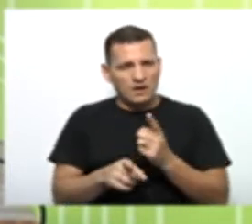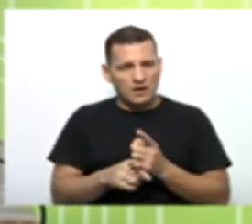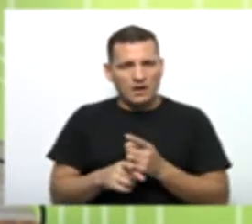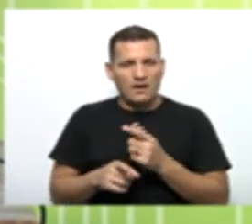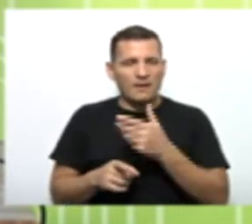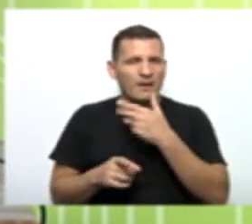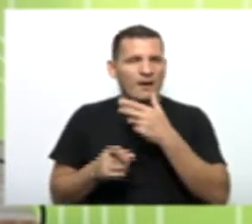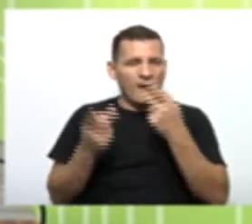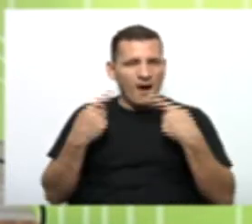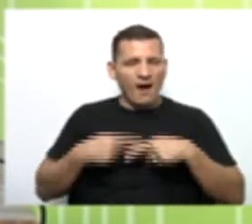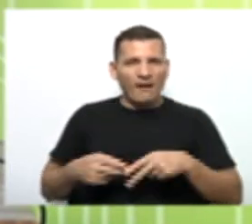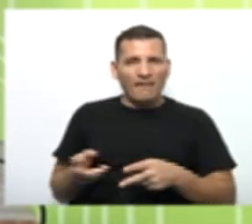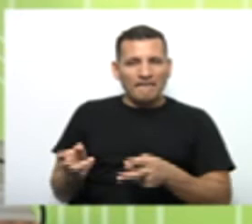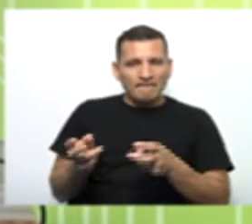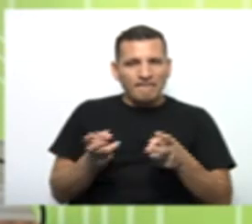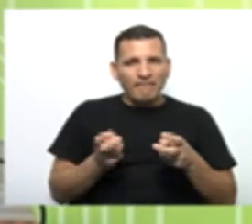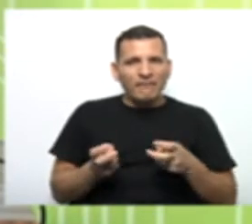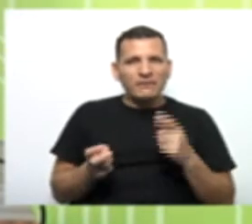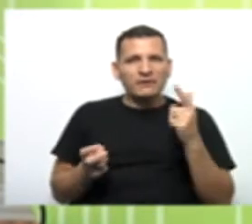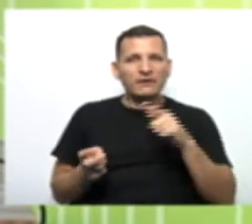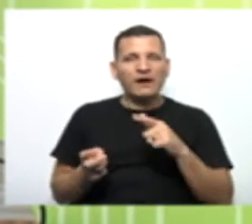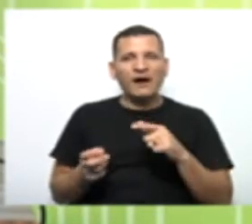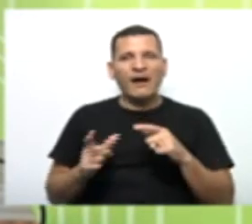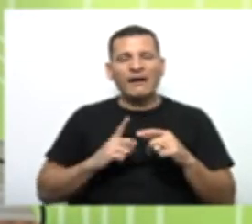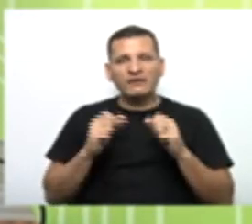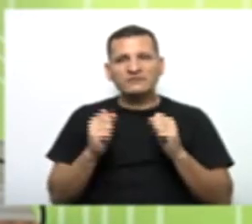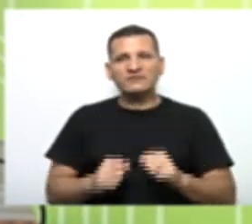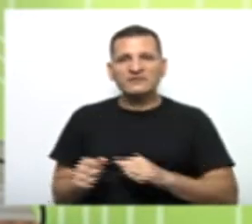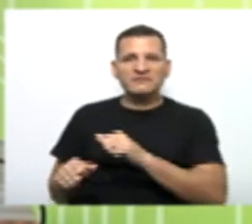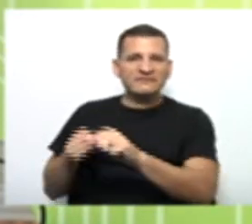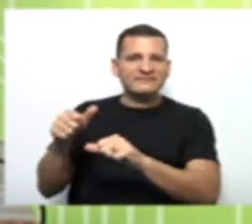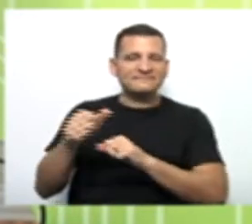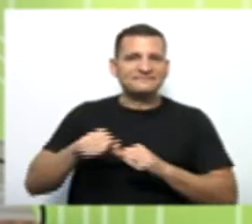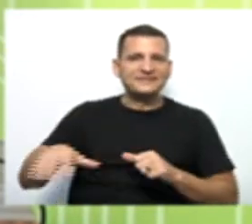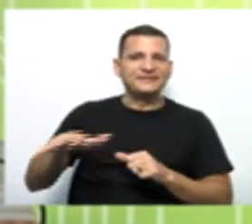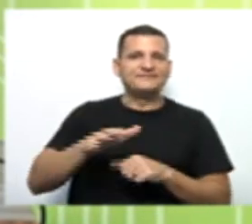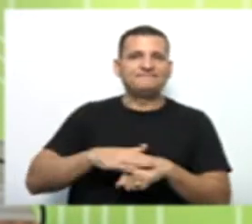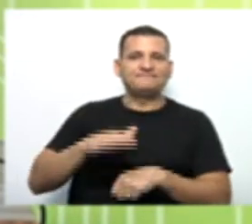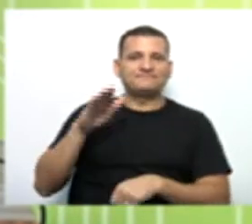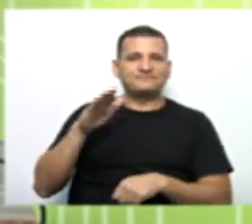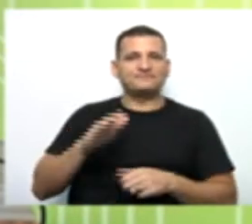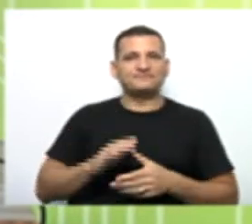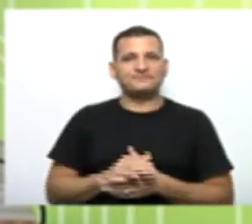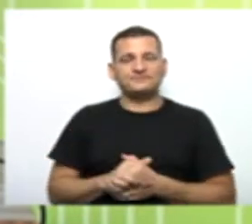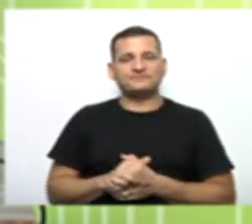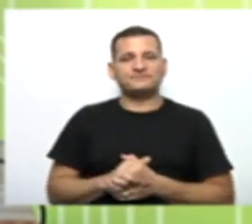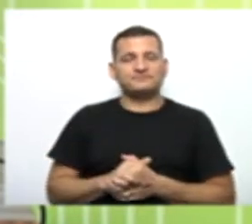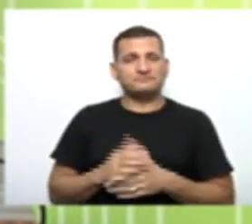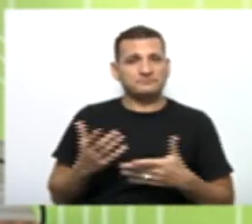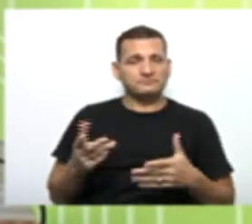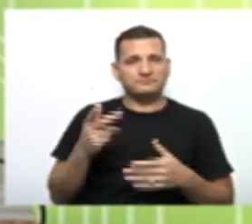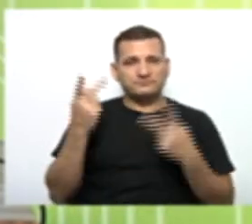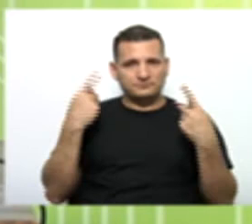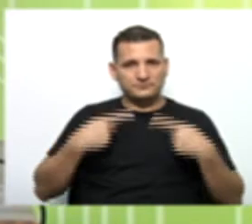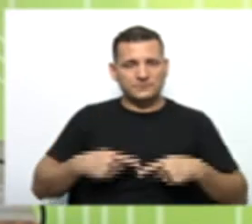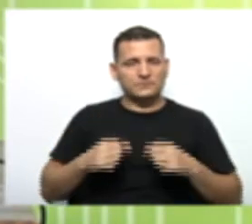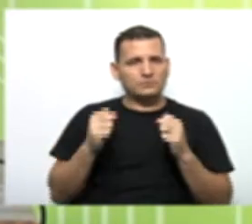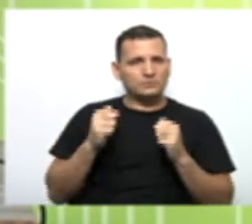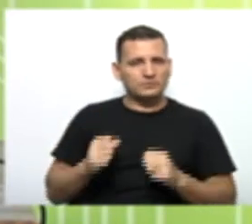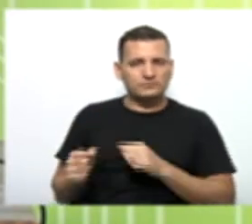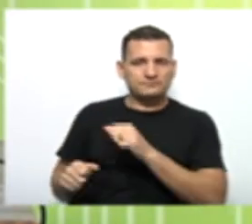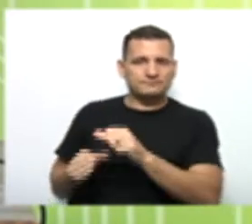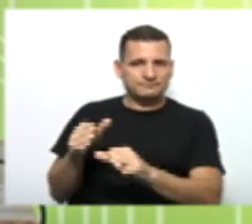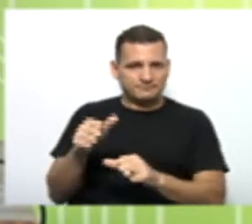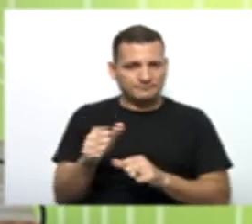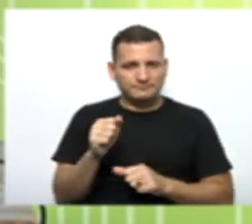dão a ele um poder de modificar o ambiente muito mais que anteriormente. E com esse poder de modificação, o homem